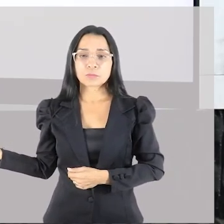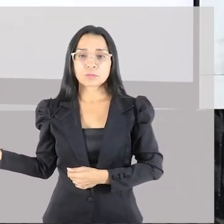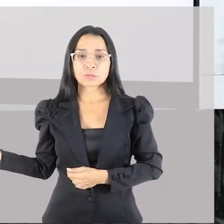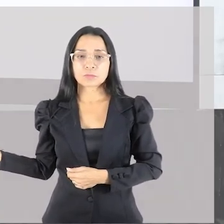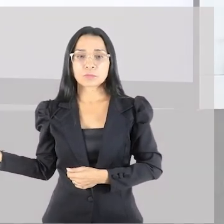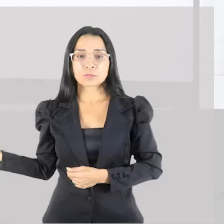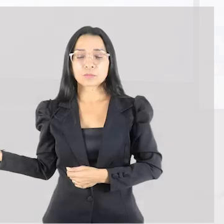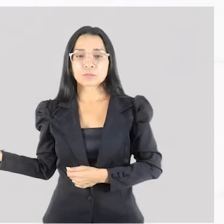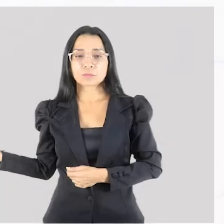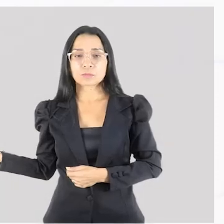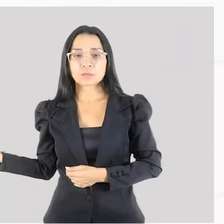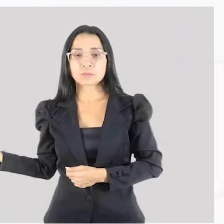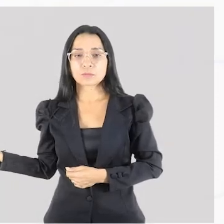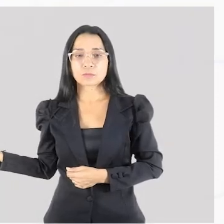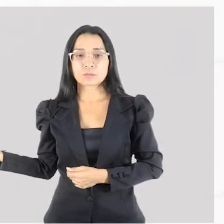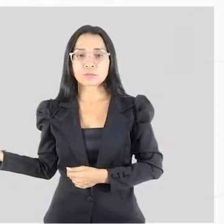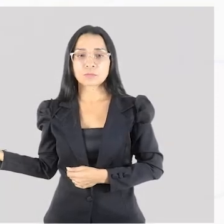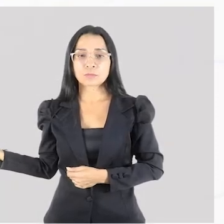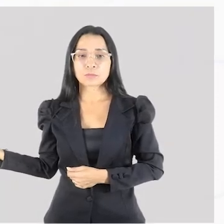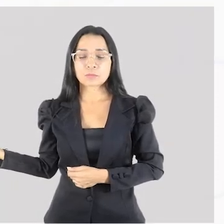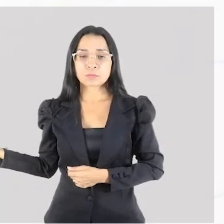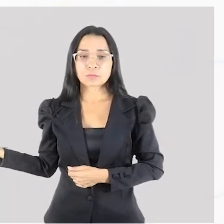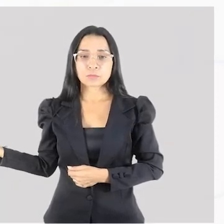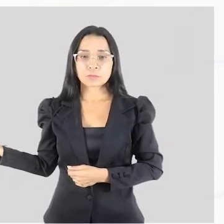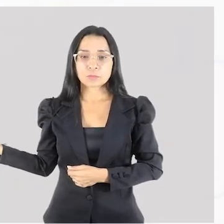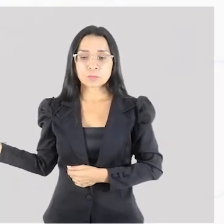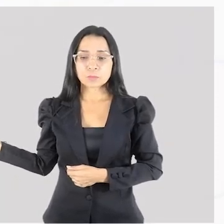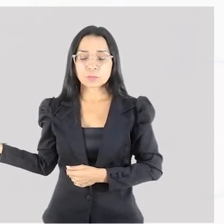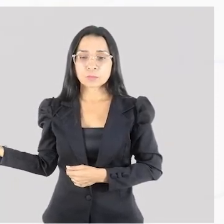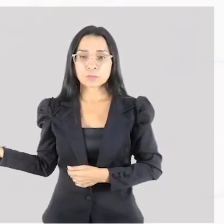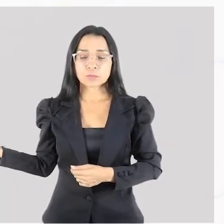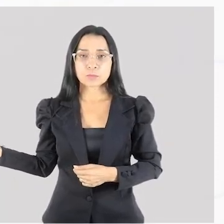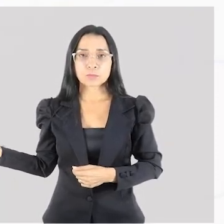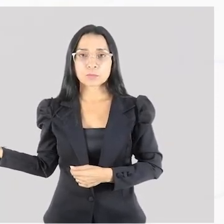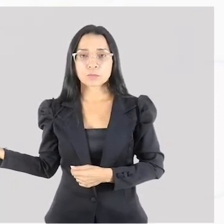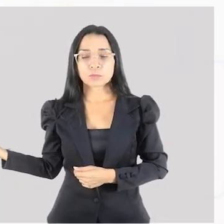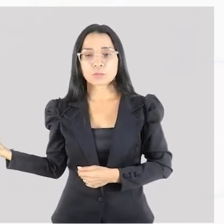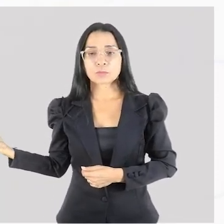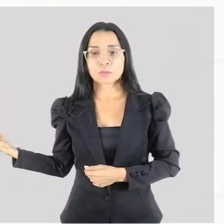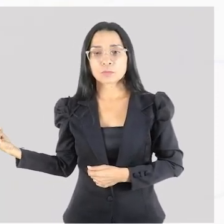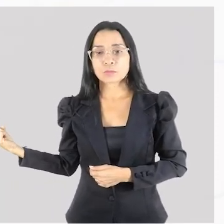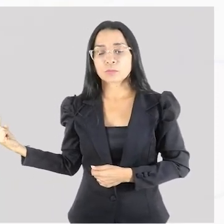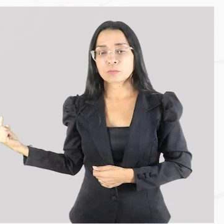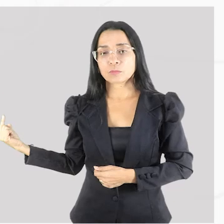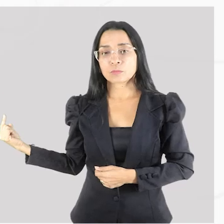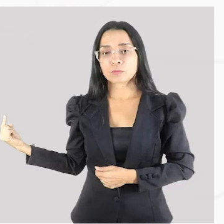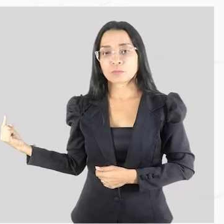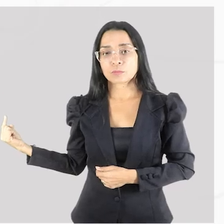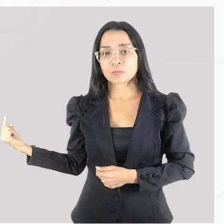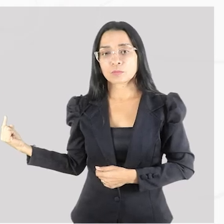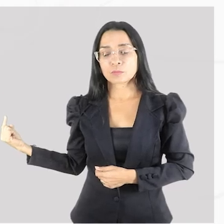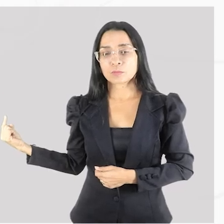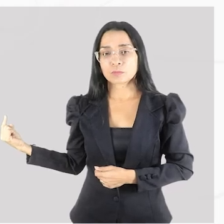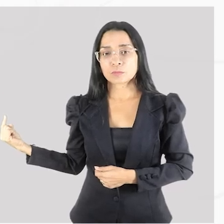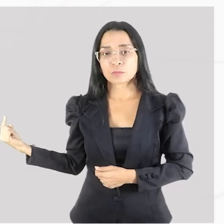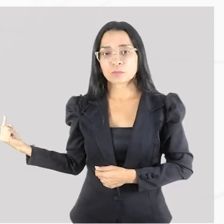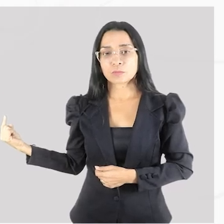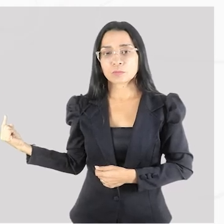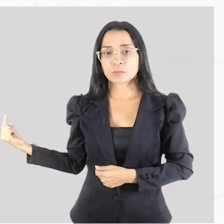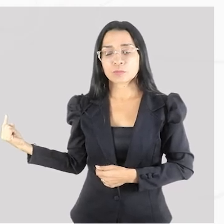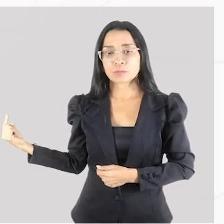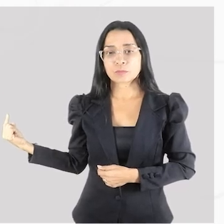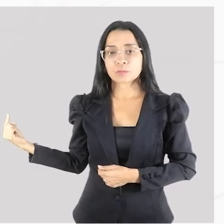e do Sul. E um terceiro grupo eram os restauradores, caramurus, que queriam a restauração da monarquia com Dom Pedro I no trono. Eram os